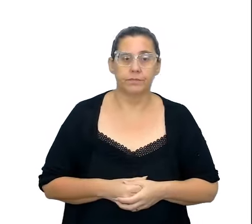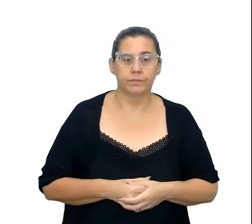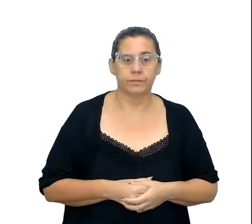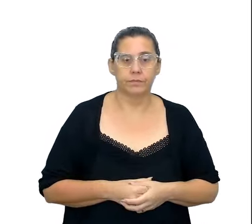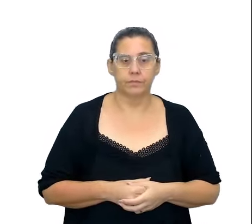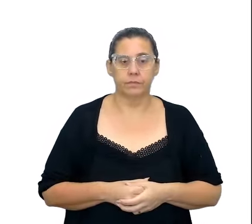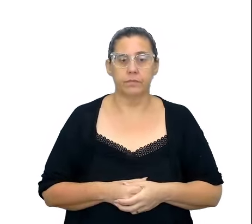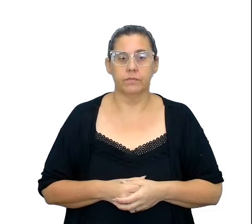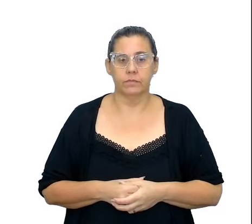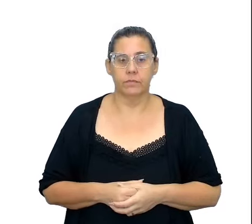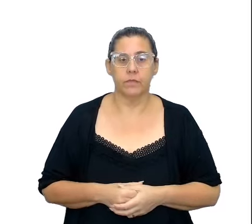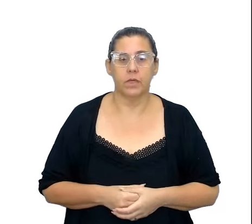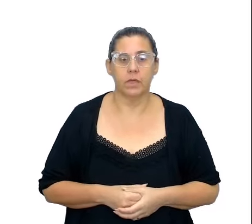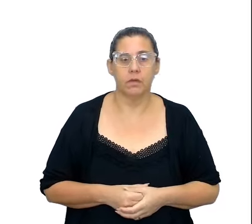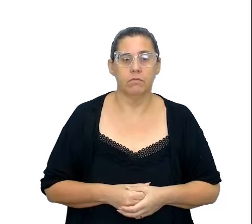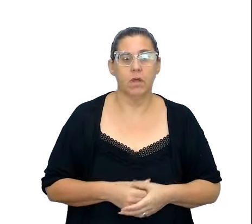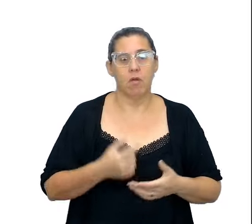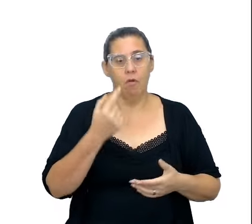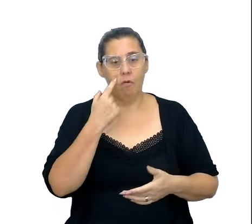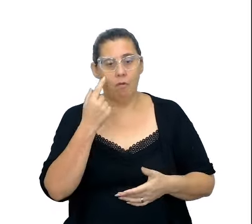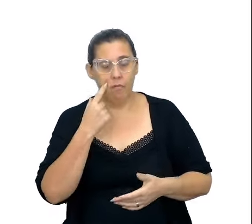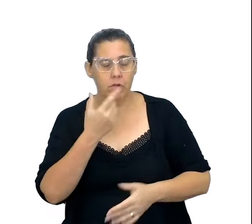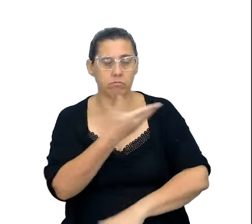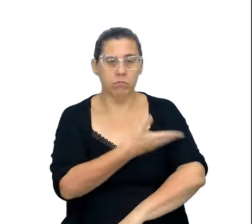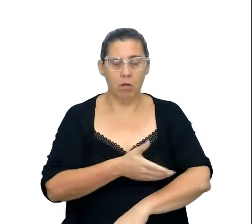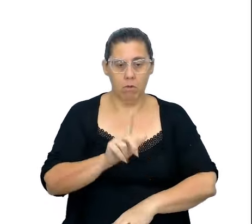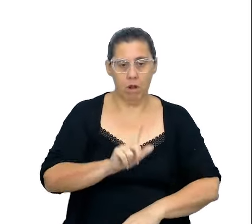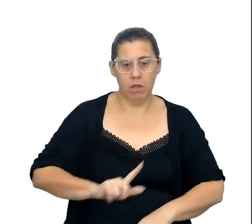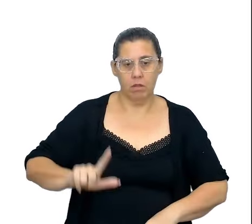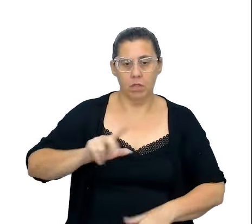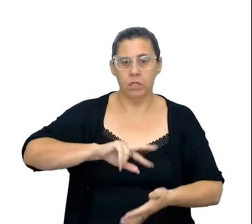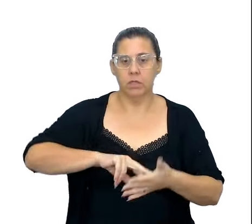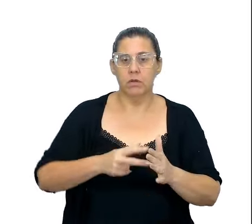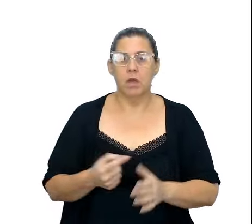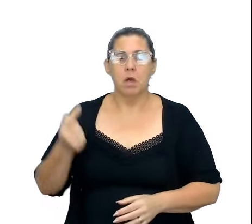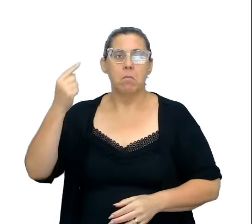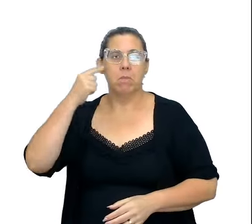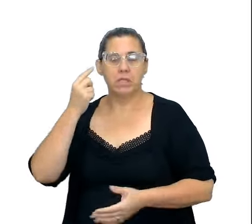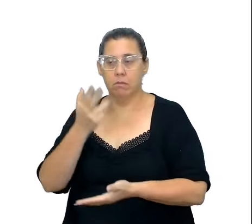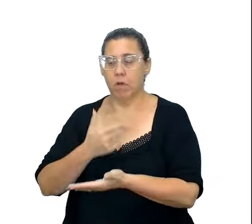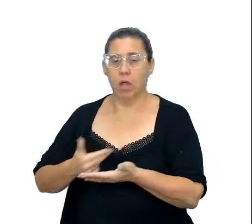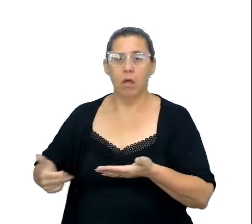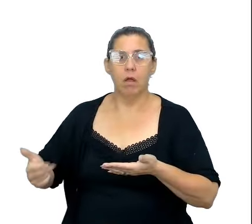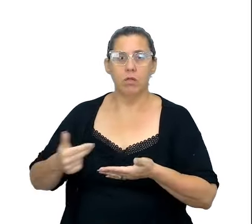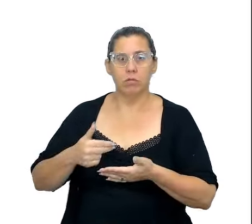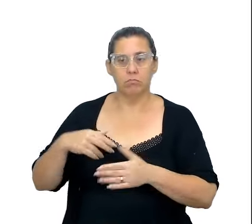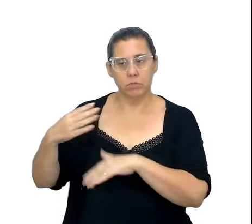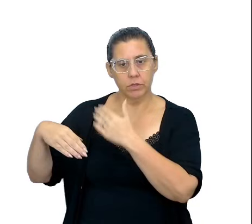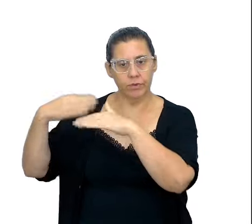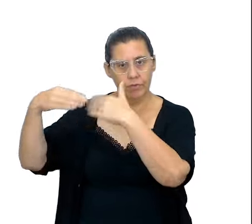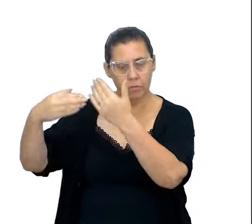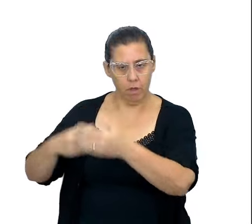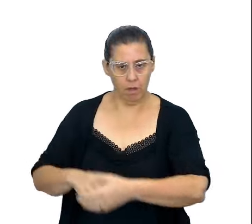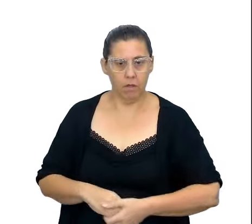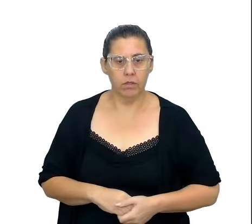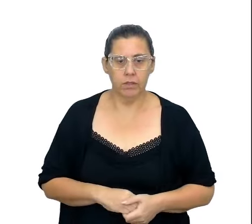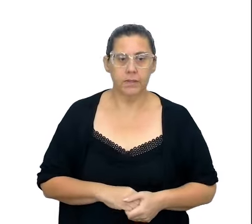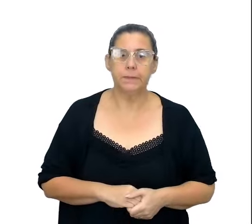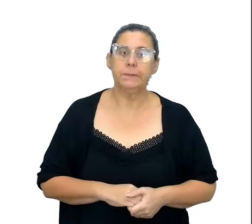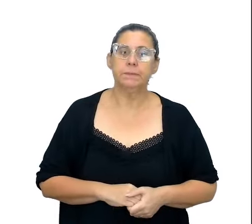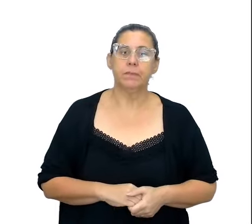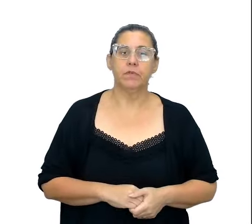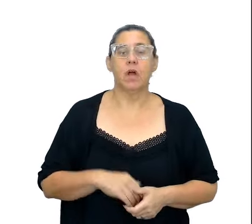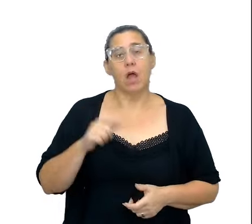tradições literais, essa metodologia, ela significa pensamento de design, né? Que significa esse design thinking,